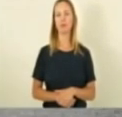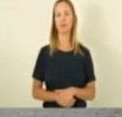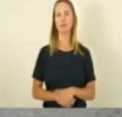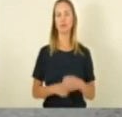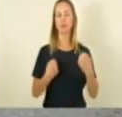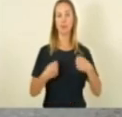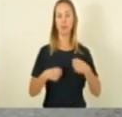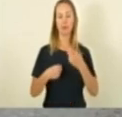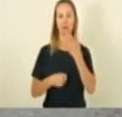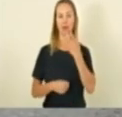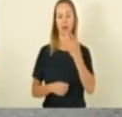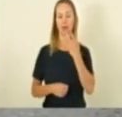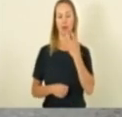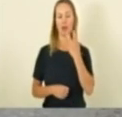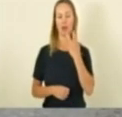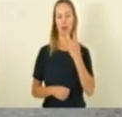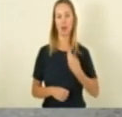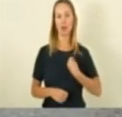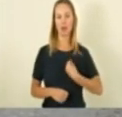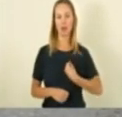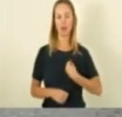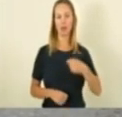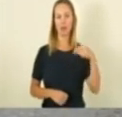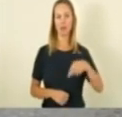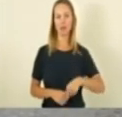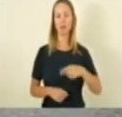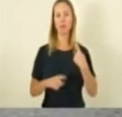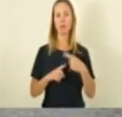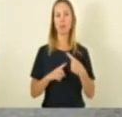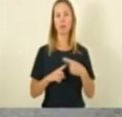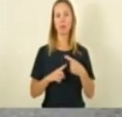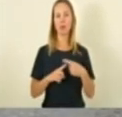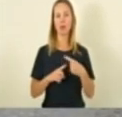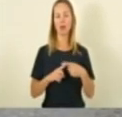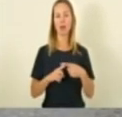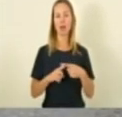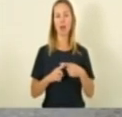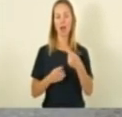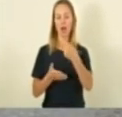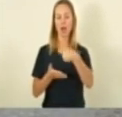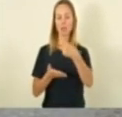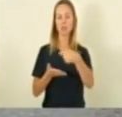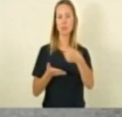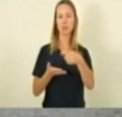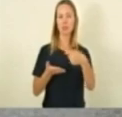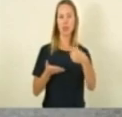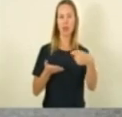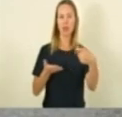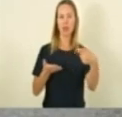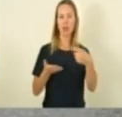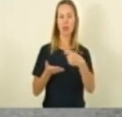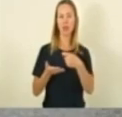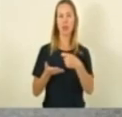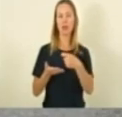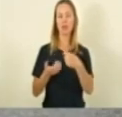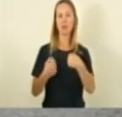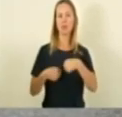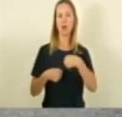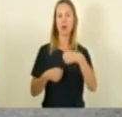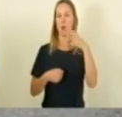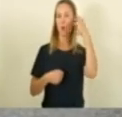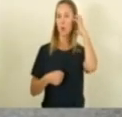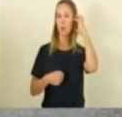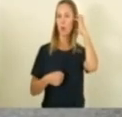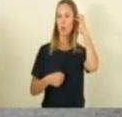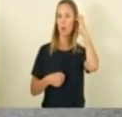Preciso de dizer daqui, senhor presidente, porque a taquigrafia precisa de que tenha o som,